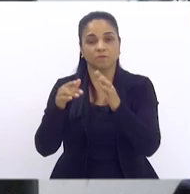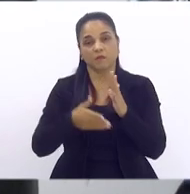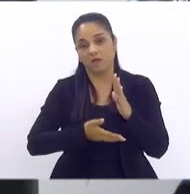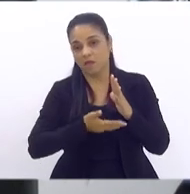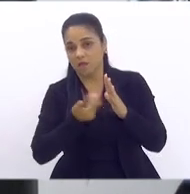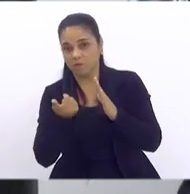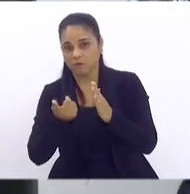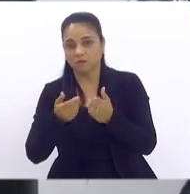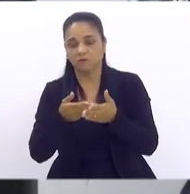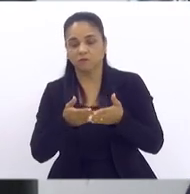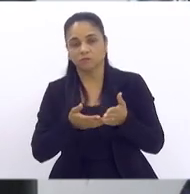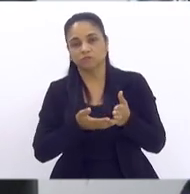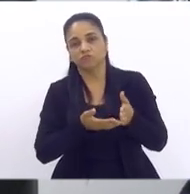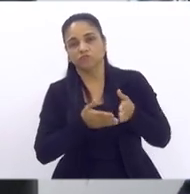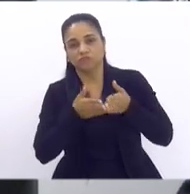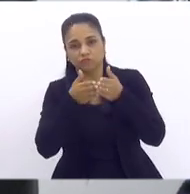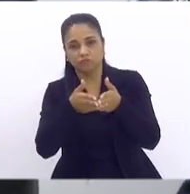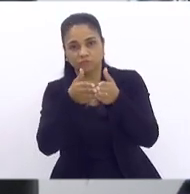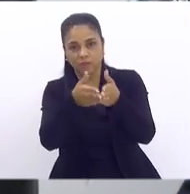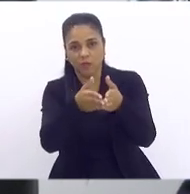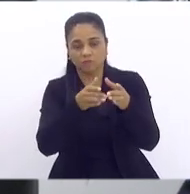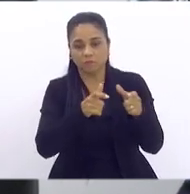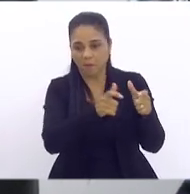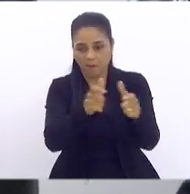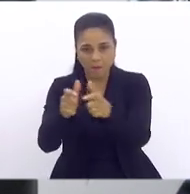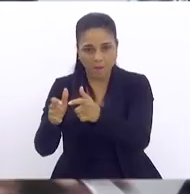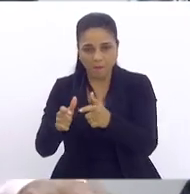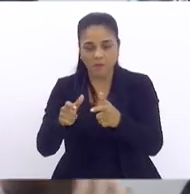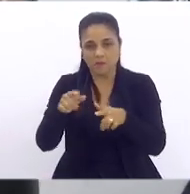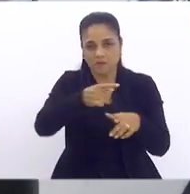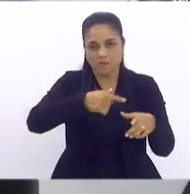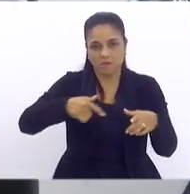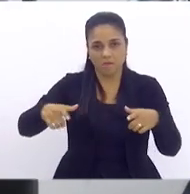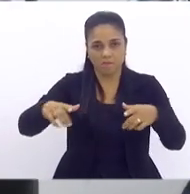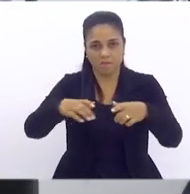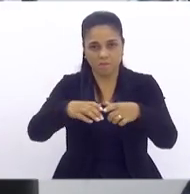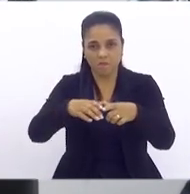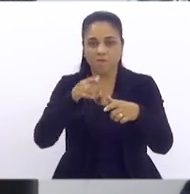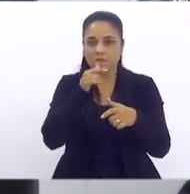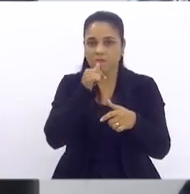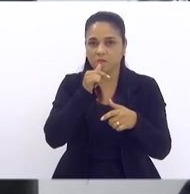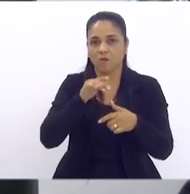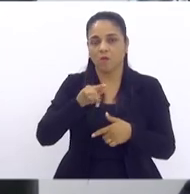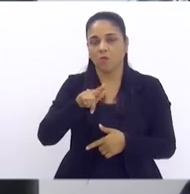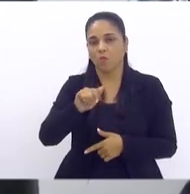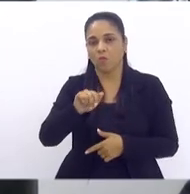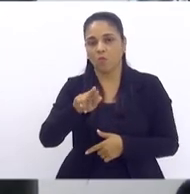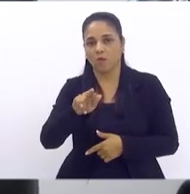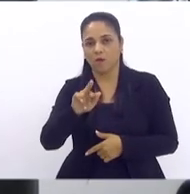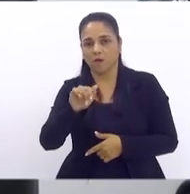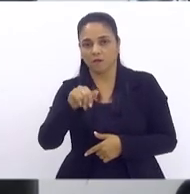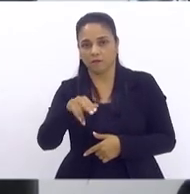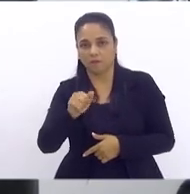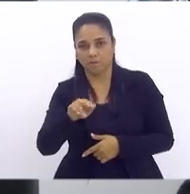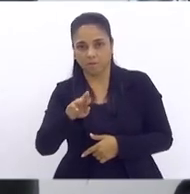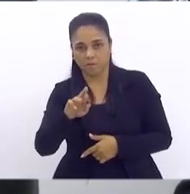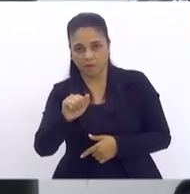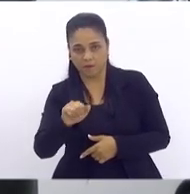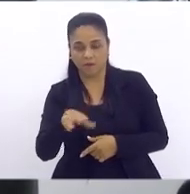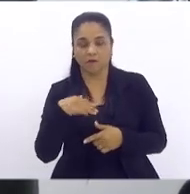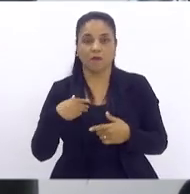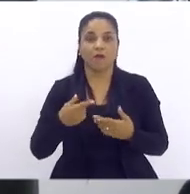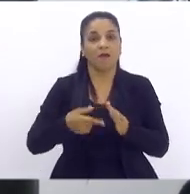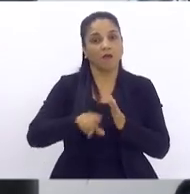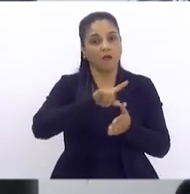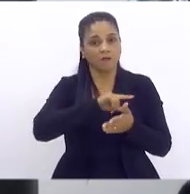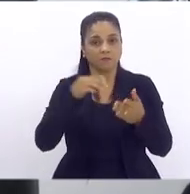destinação de embarcações localizadas em diversos pontos da Baía de Guanabara. Então, antes era a Marinha do Brasil, a Marinha do Brasil aceitou a